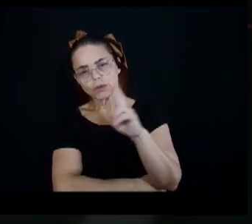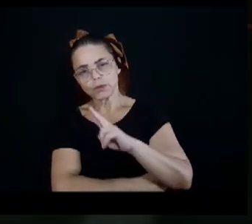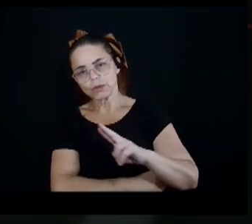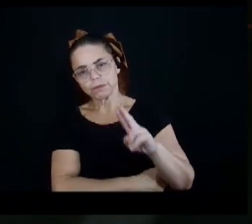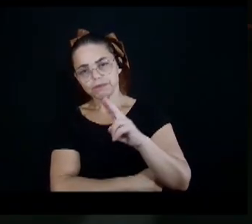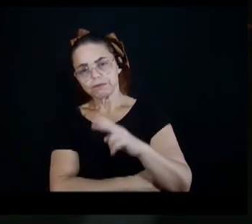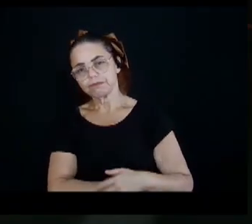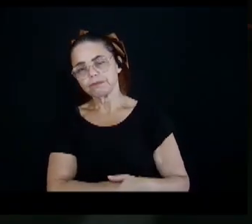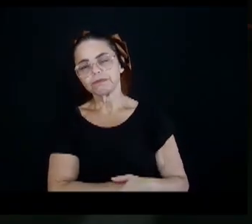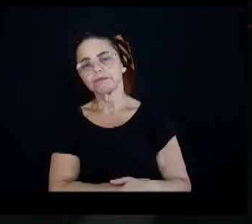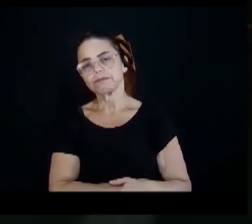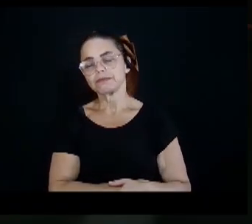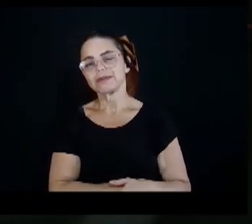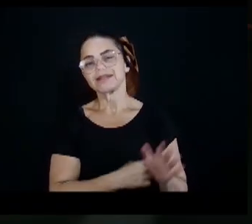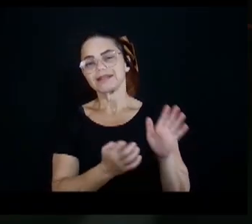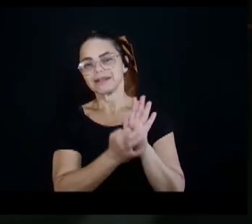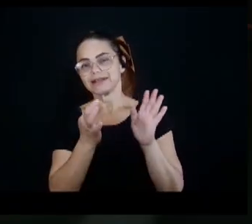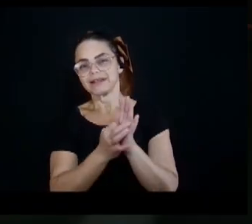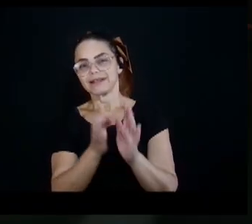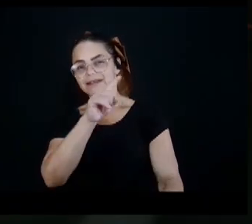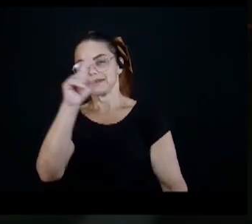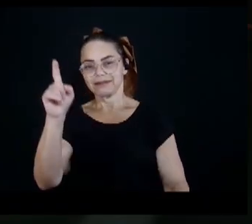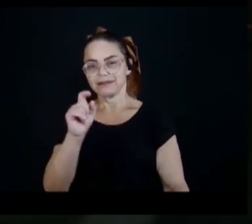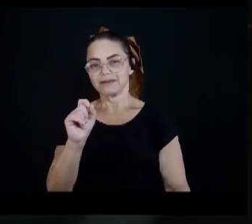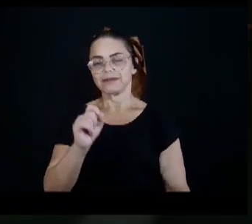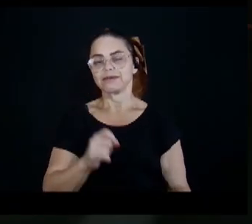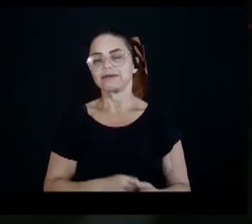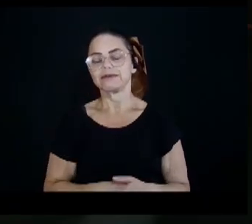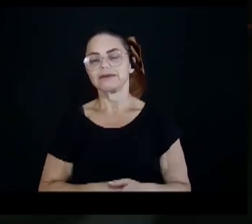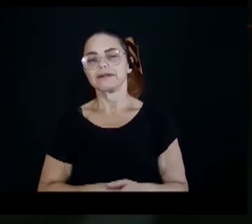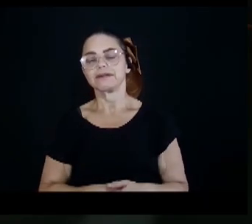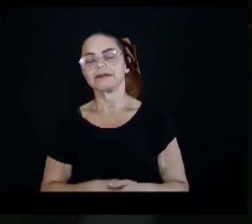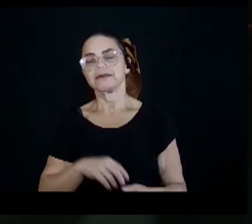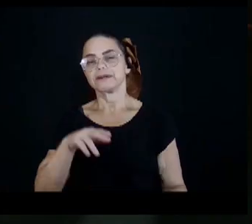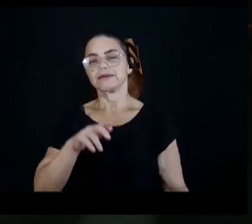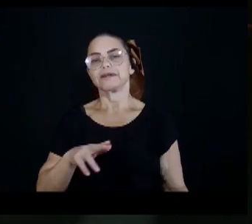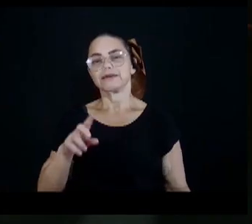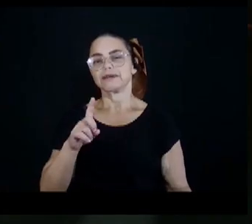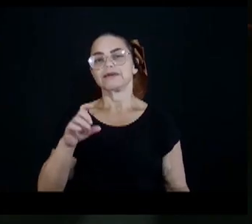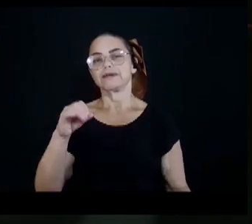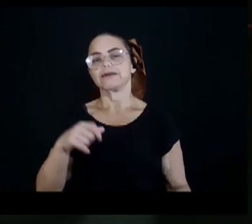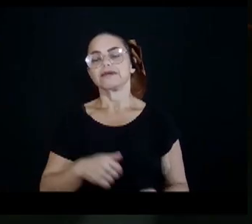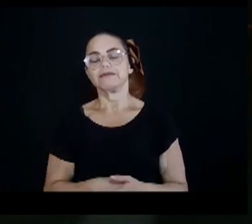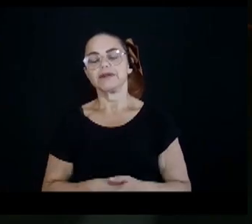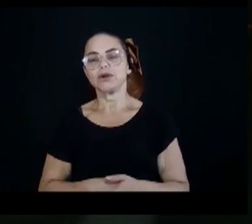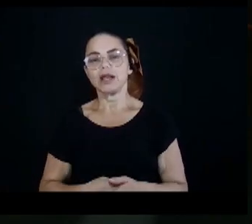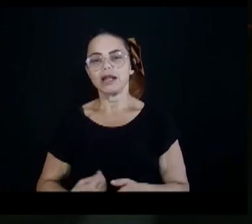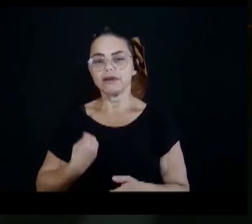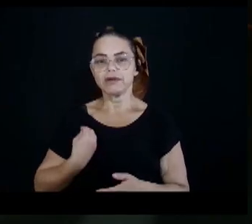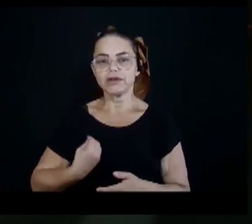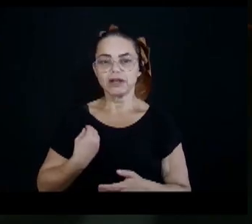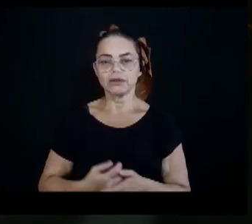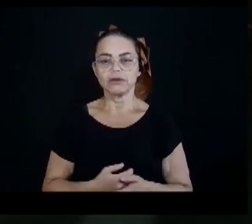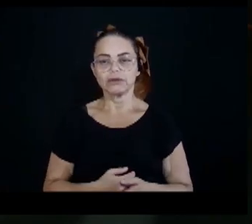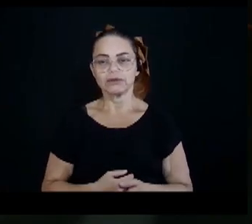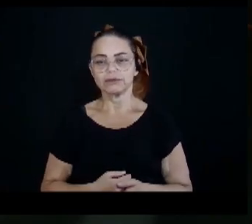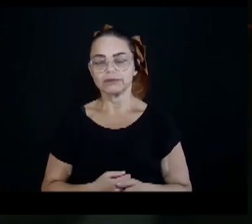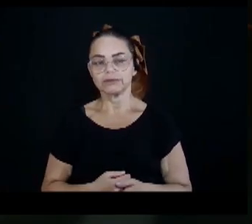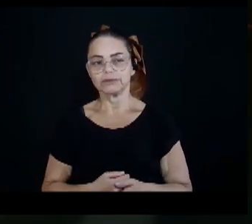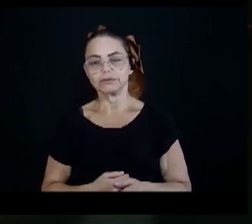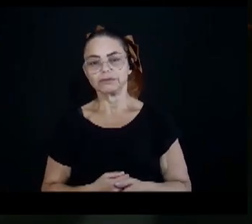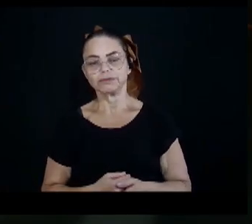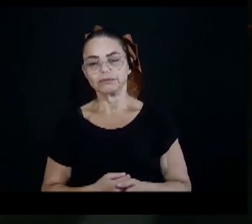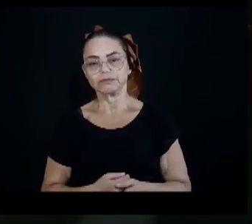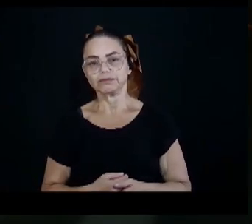a interrogação. Agora, Aldo, a gente está com essa questão essa ampliação do